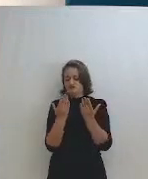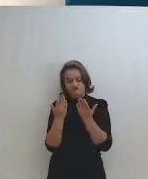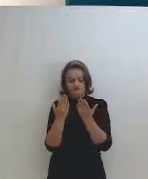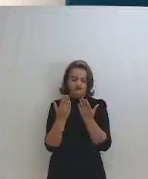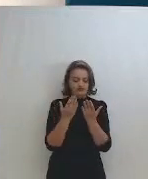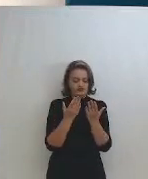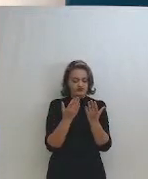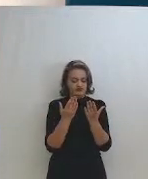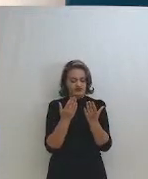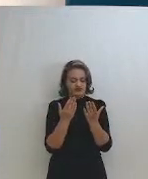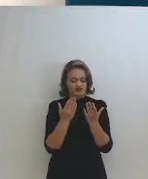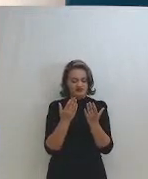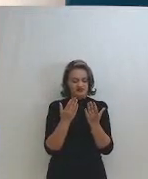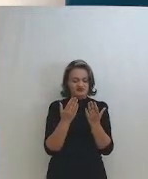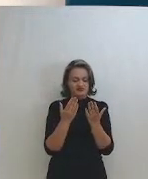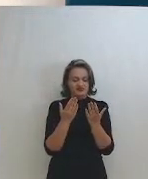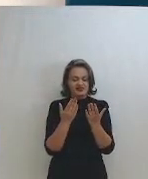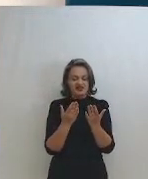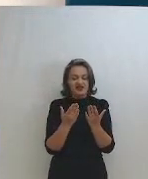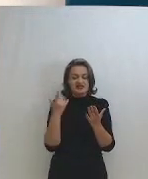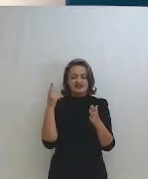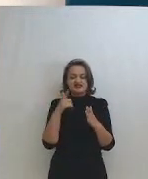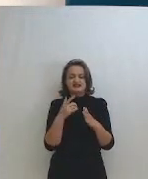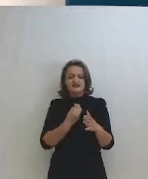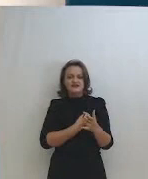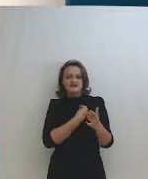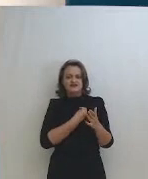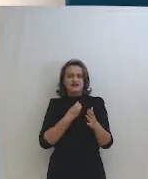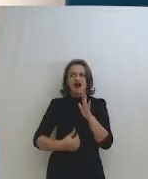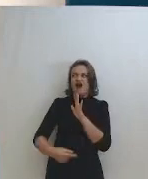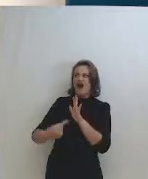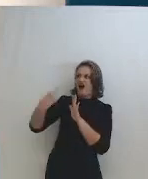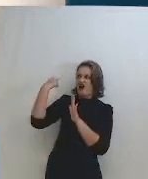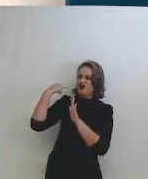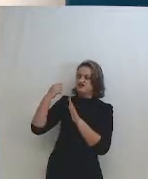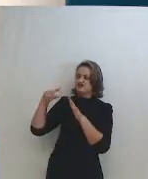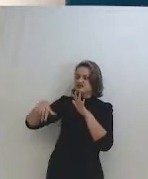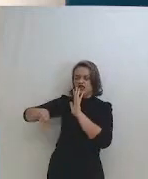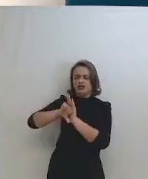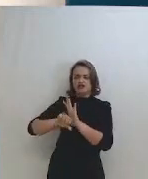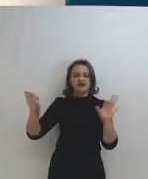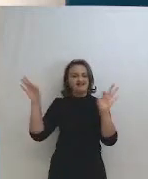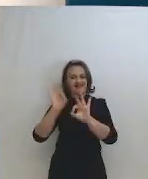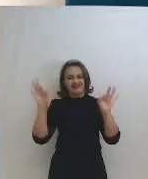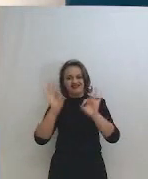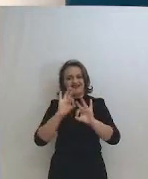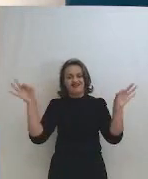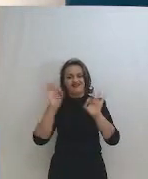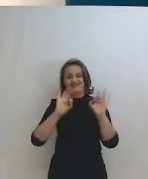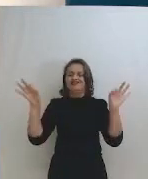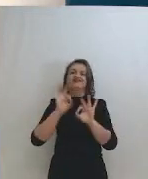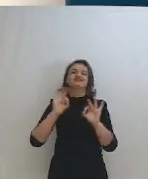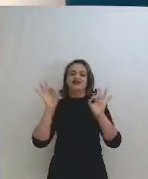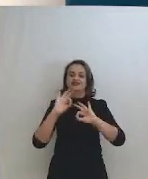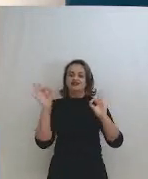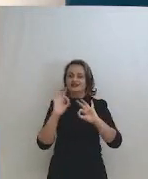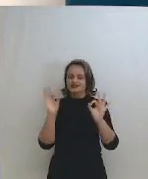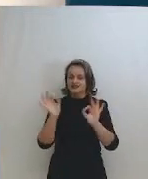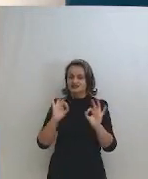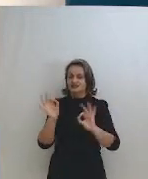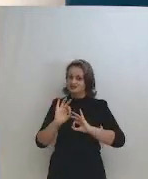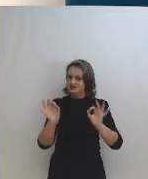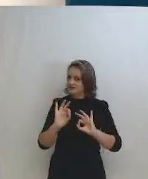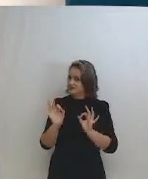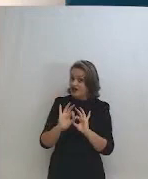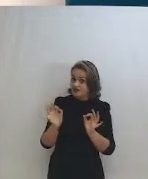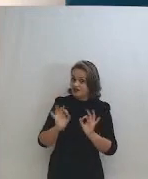a gente não encontra nenhuma vida pregressa criminosa por parte do recorrente. Pelo contrário, o